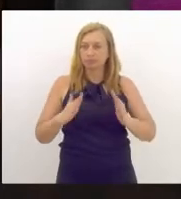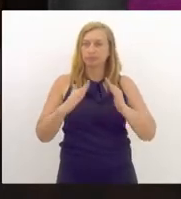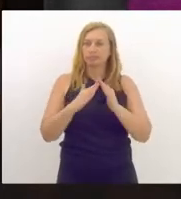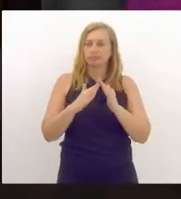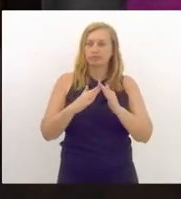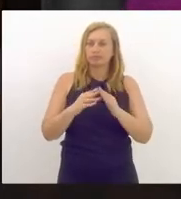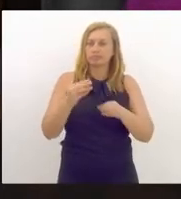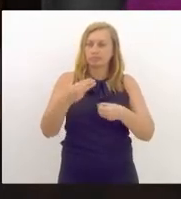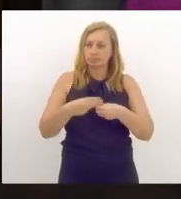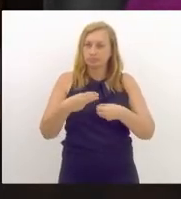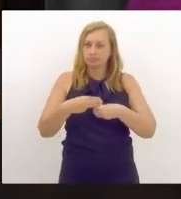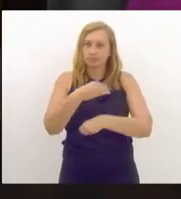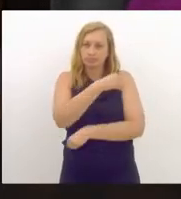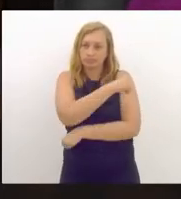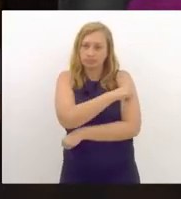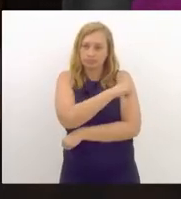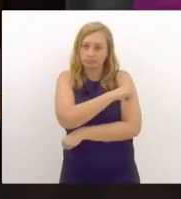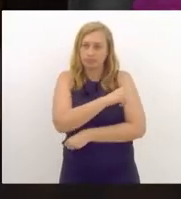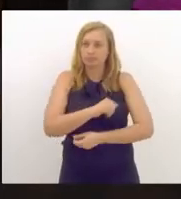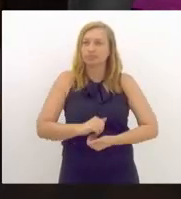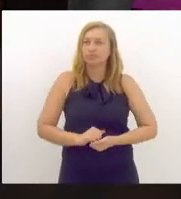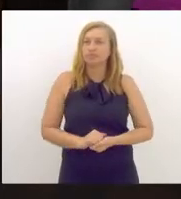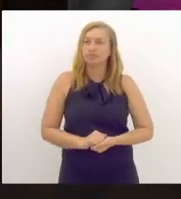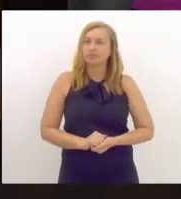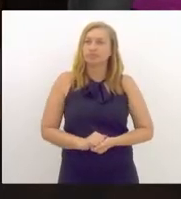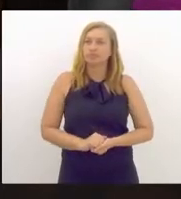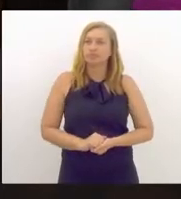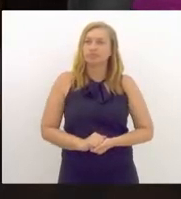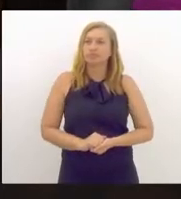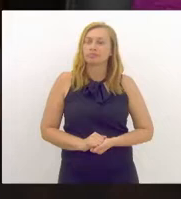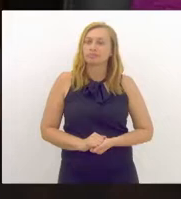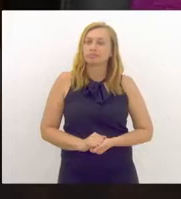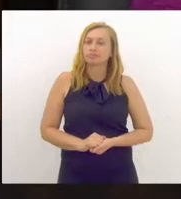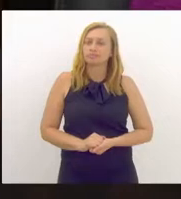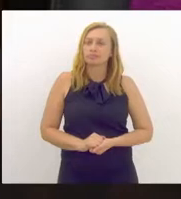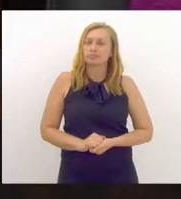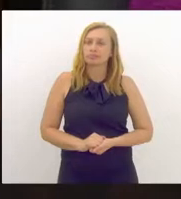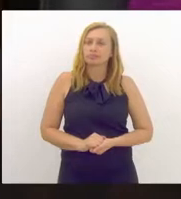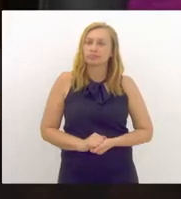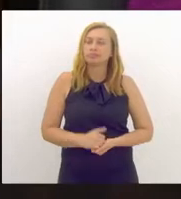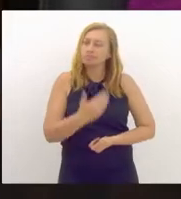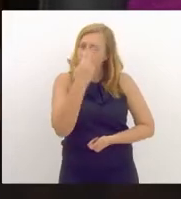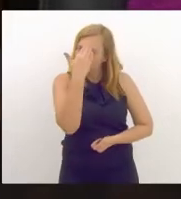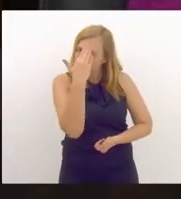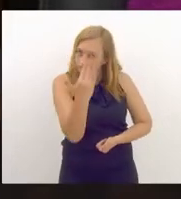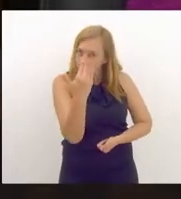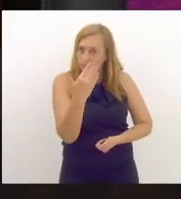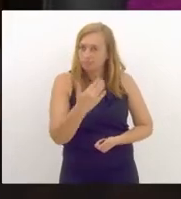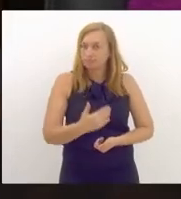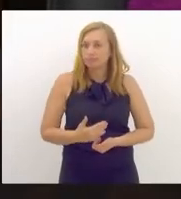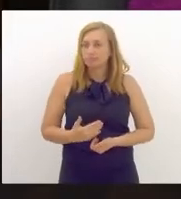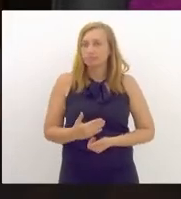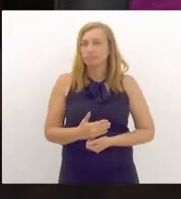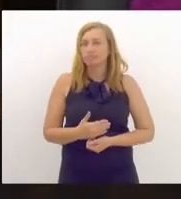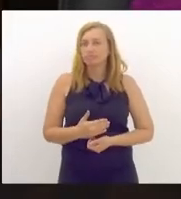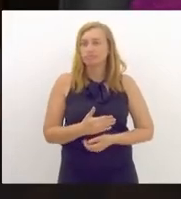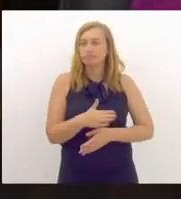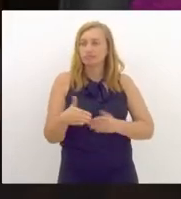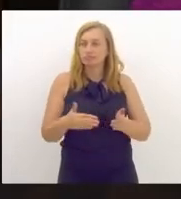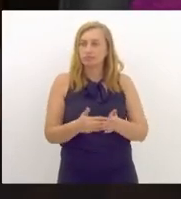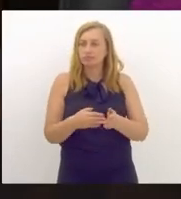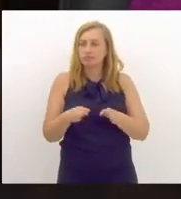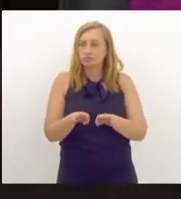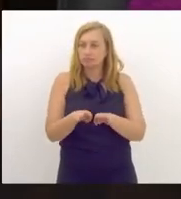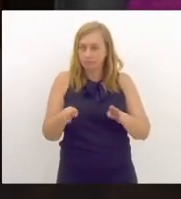aqui do município do Rio de Janeiro e eu quero agradecer as pessoas que compõem aqui